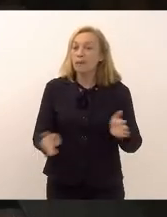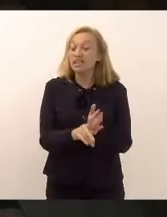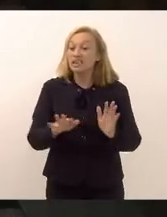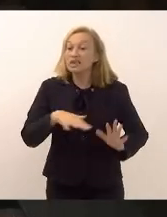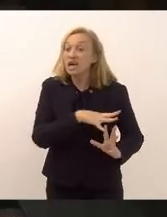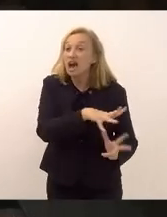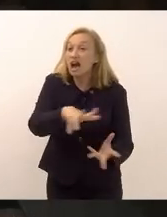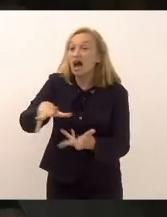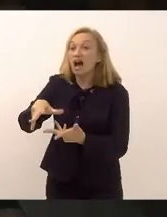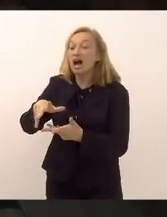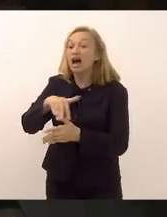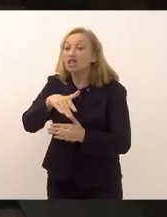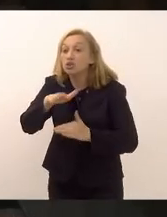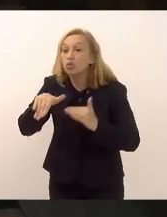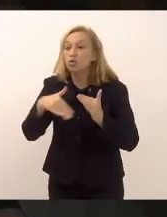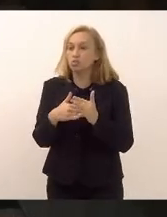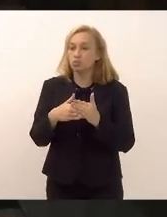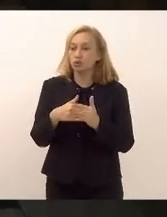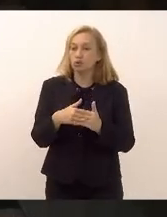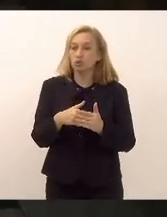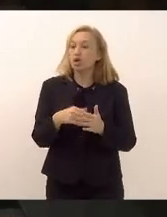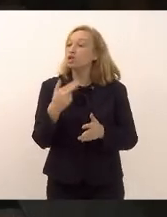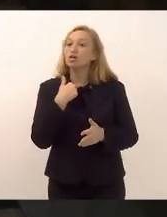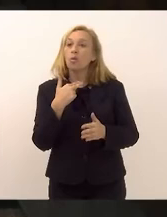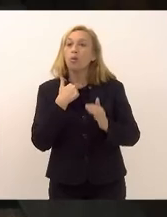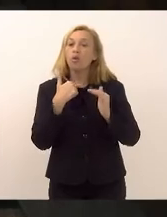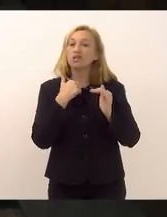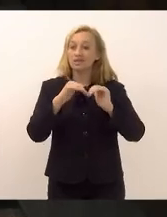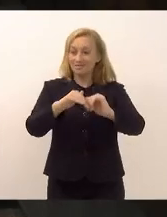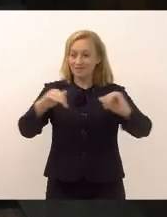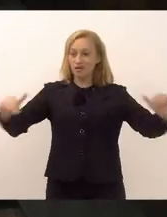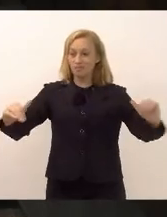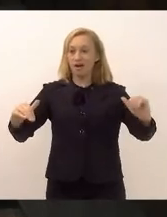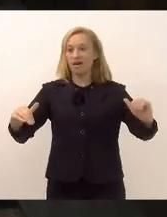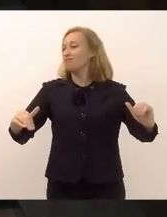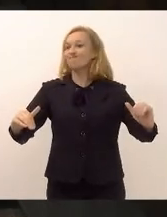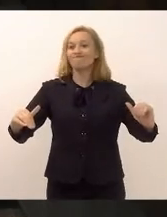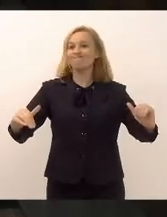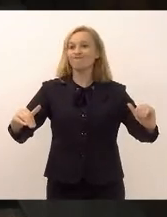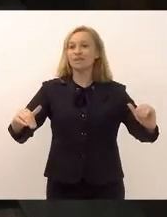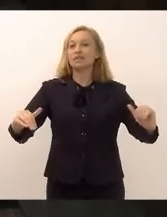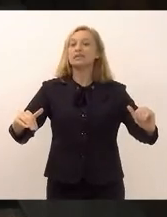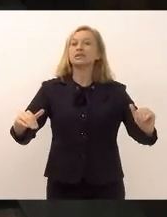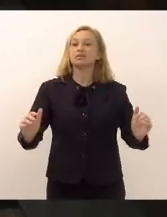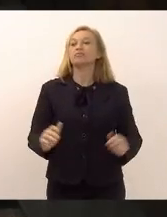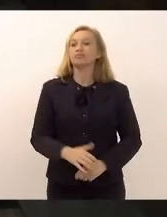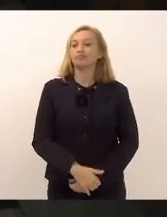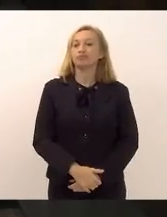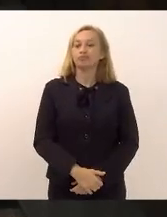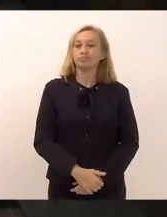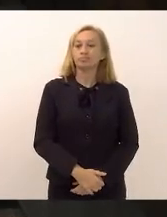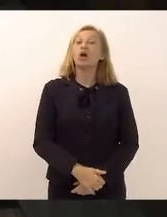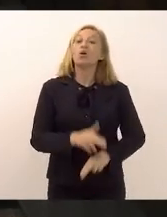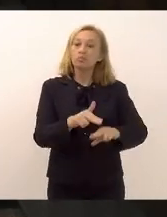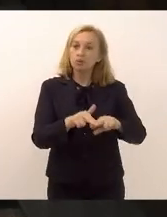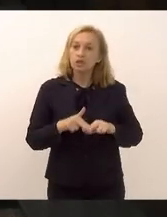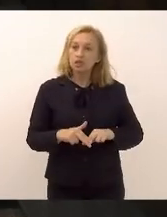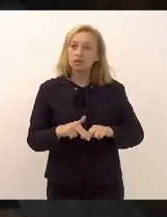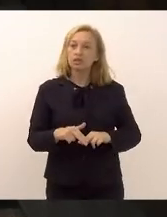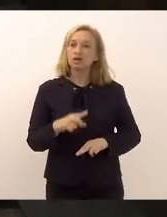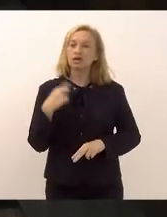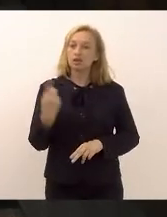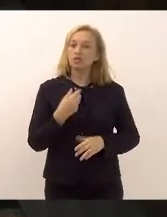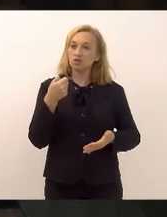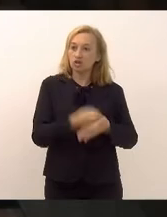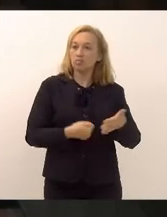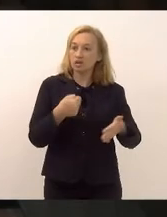tem que atender a toda a população, não pode, de forma alguma, ser uma escola excludente. É por isso que a gente está